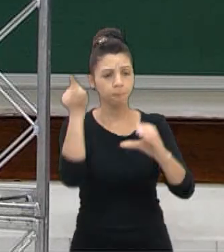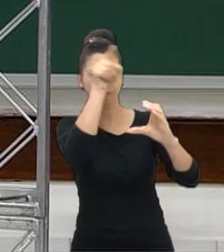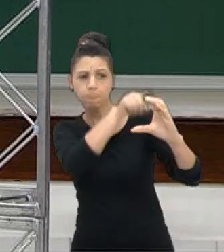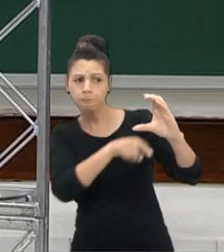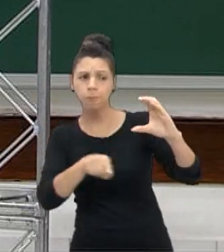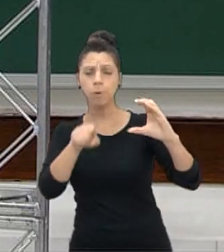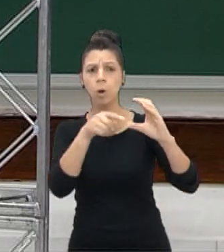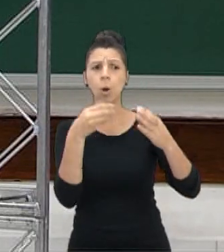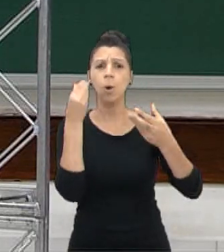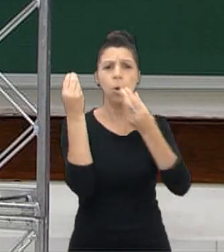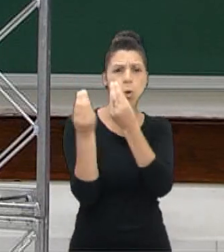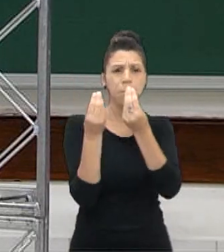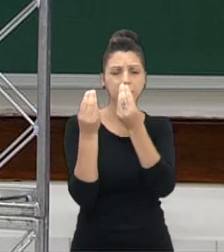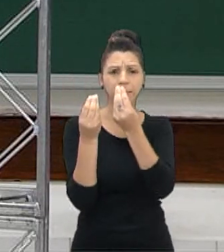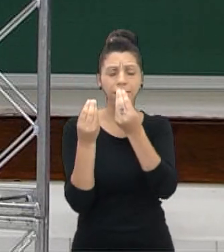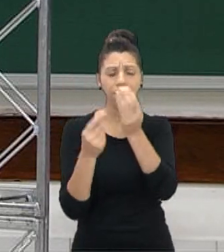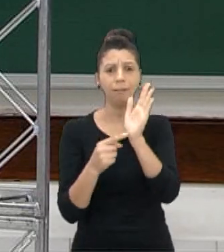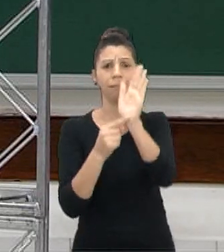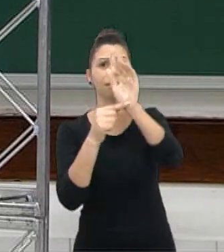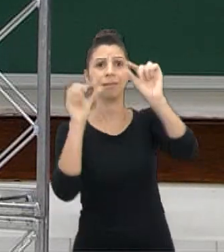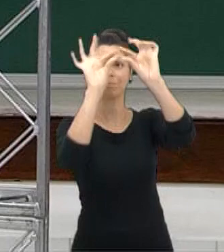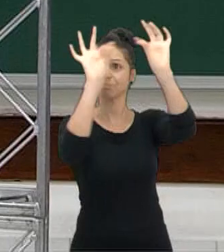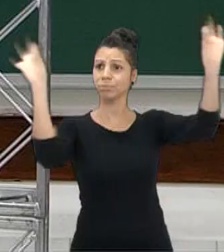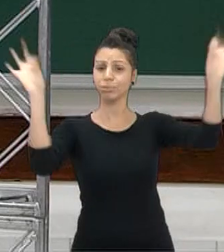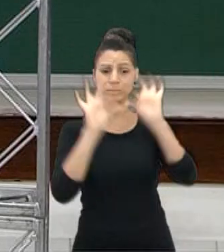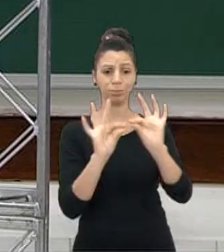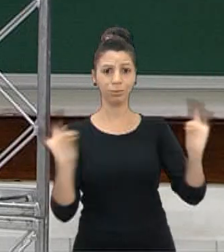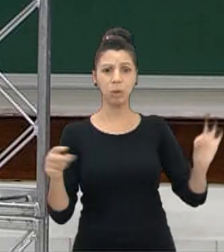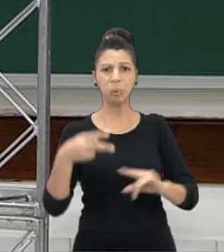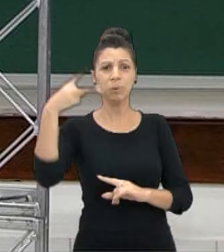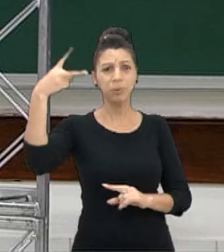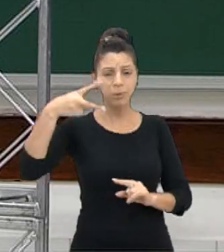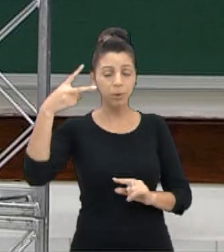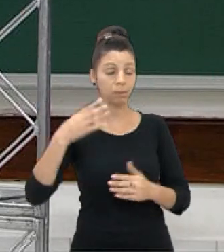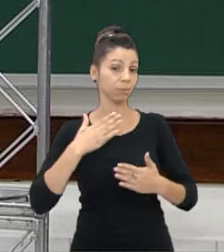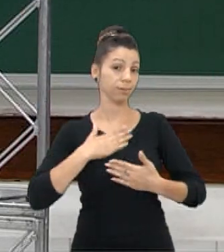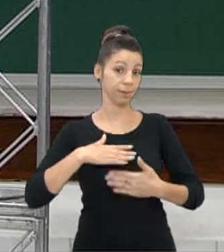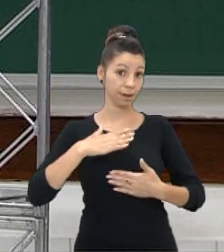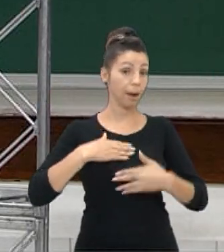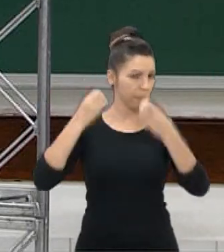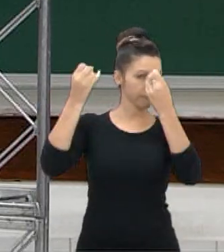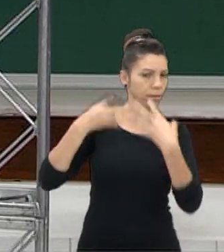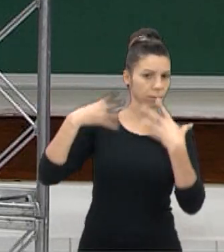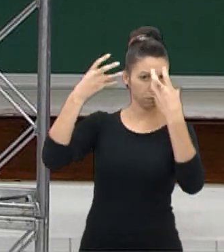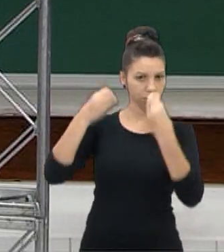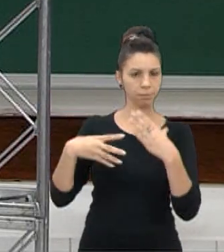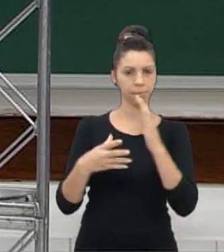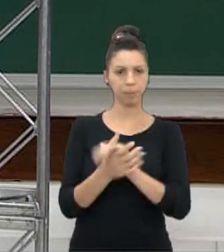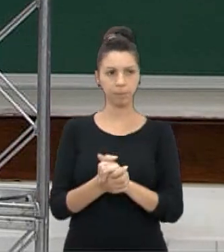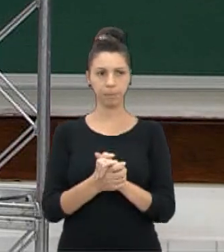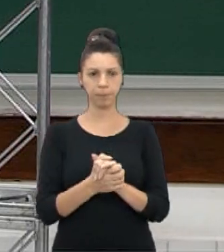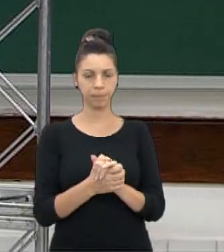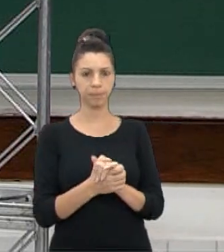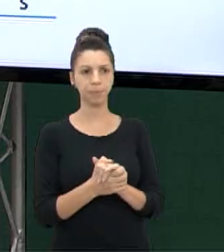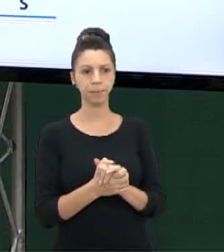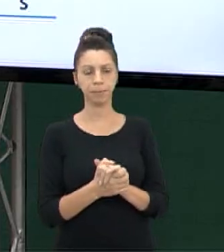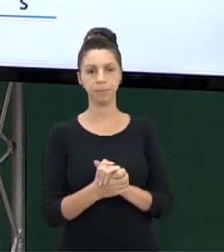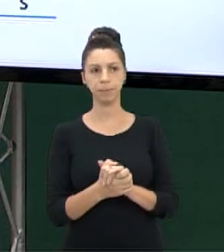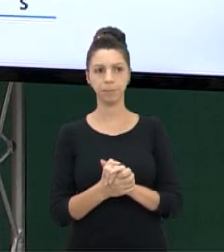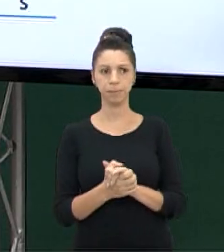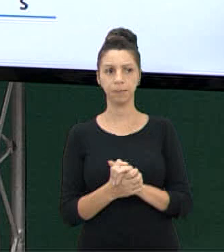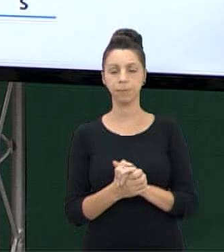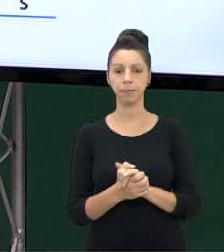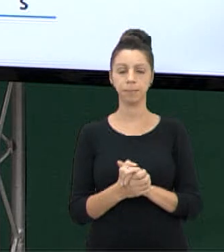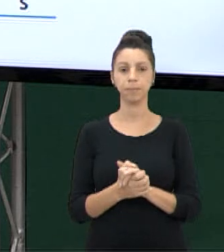é que me aparece duas retas, professor? Calma, gente, calma. Eu vou falar. Olha só. Na